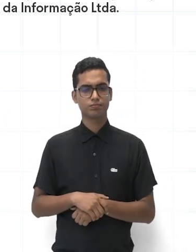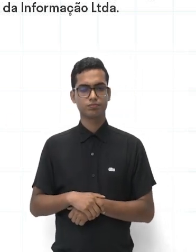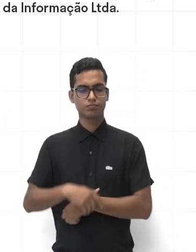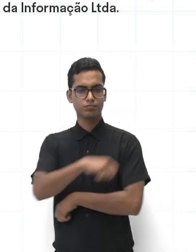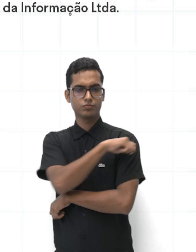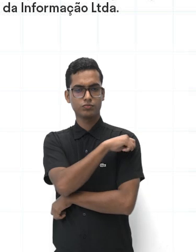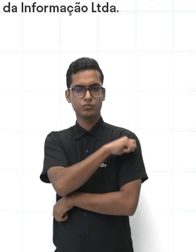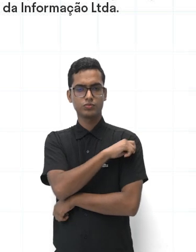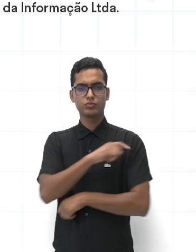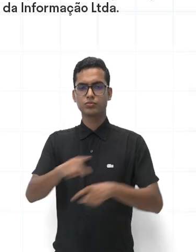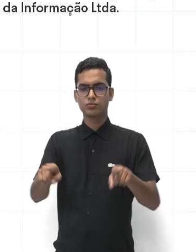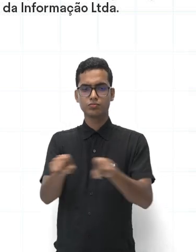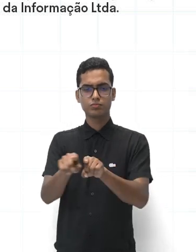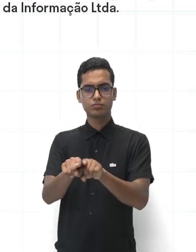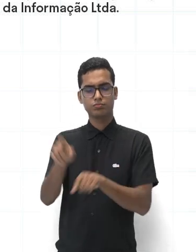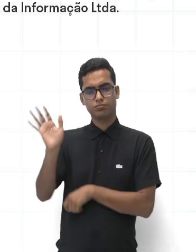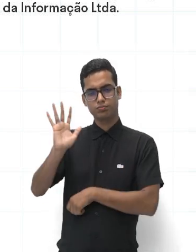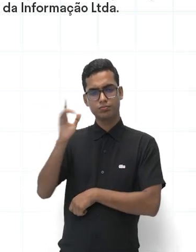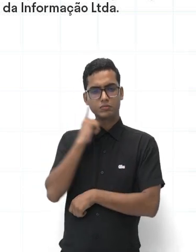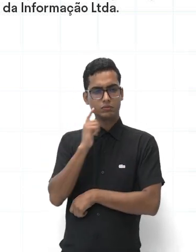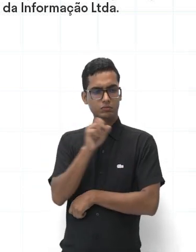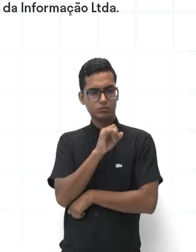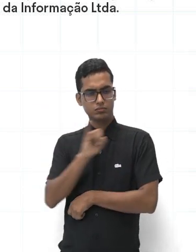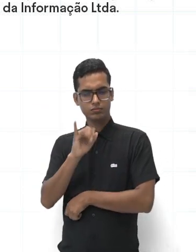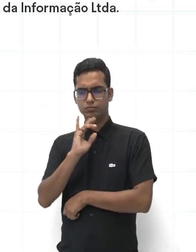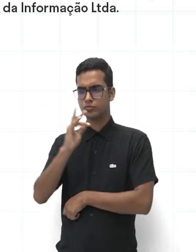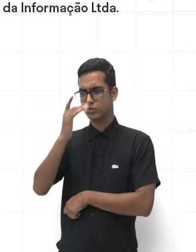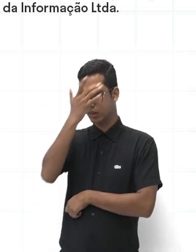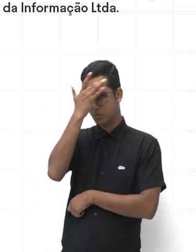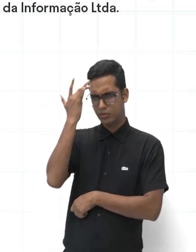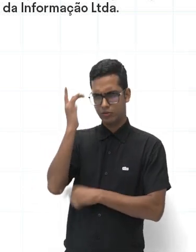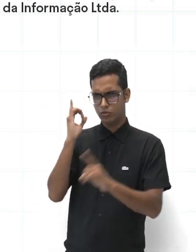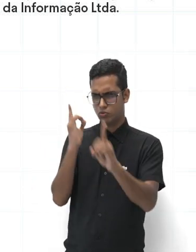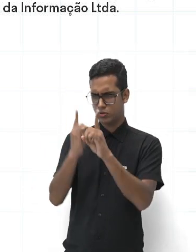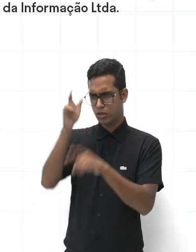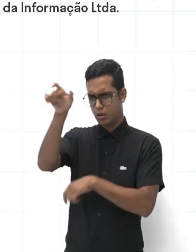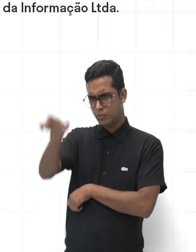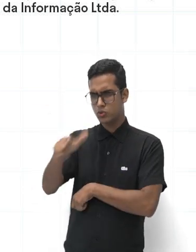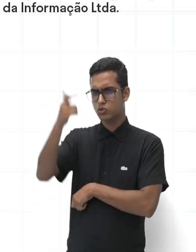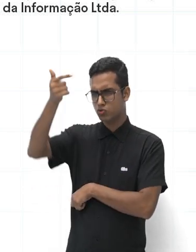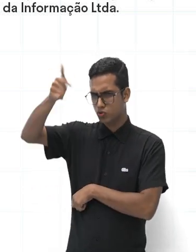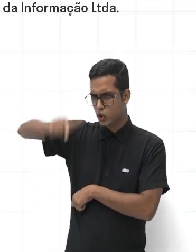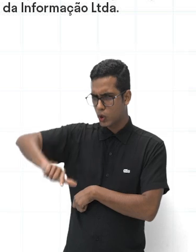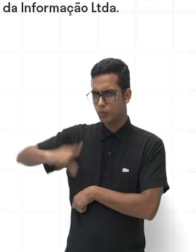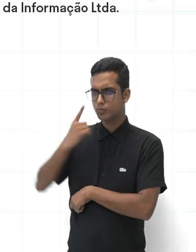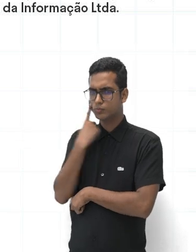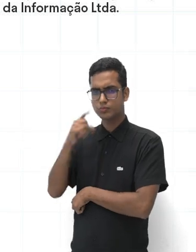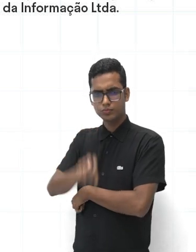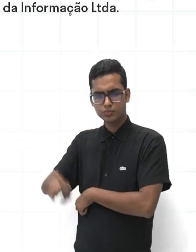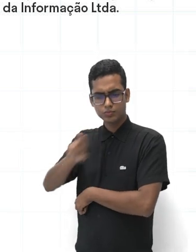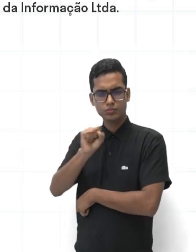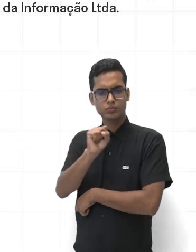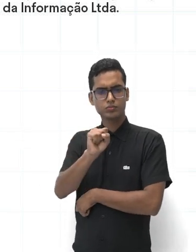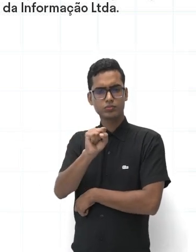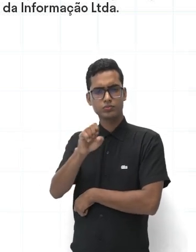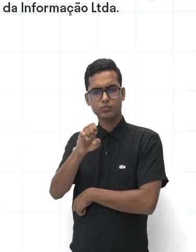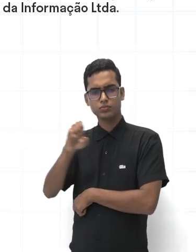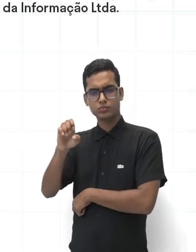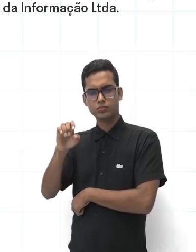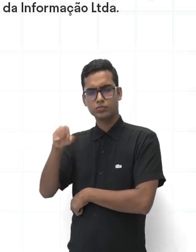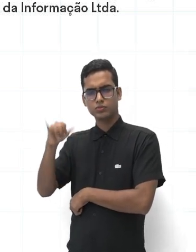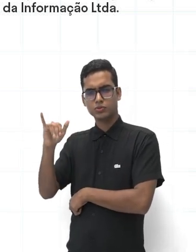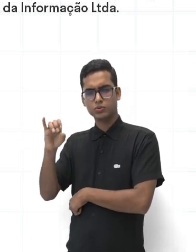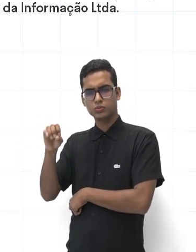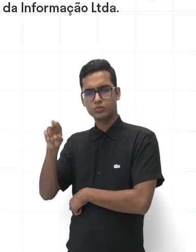embora, você diz, se você for ver o professor amanhã ou alguém, você diz see you tomorrow, ou simplesmente see ya, que é uma expressão que eu